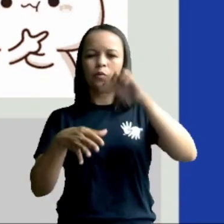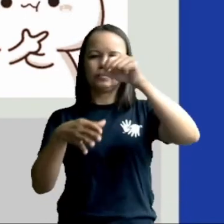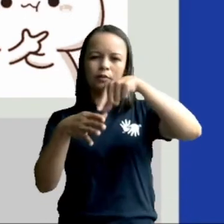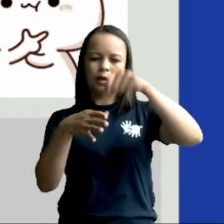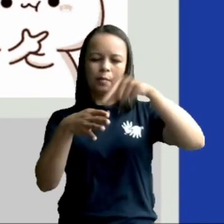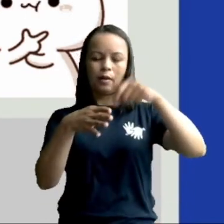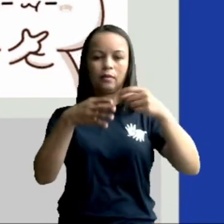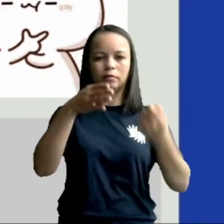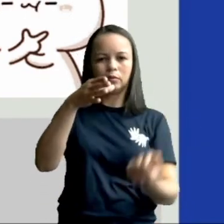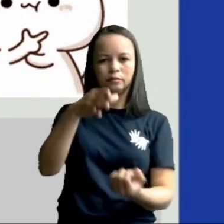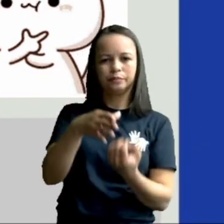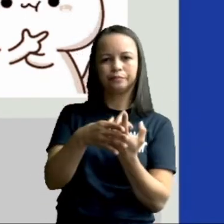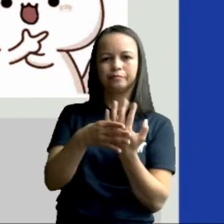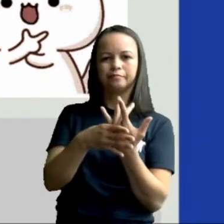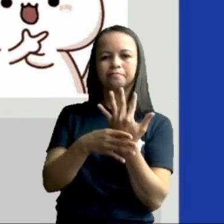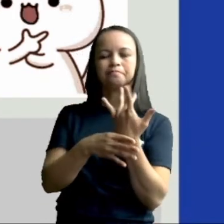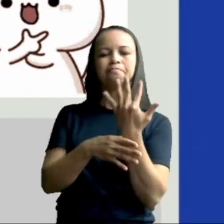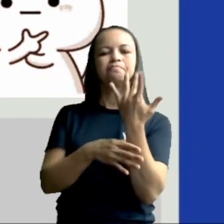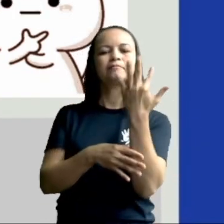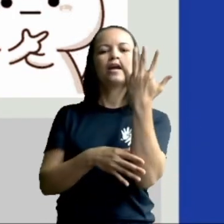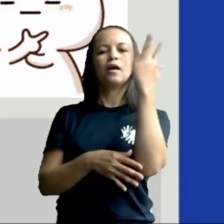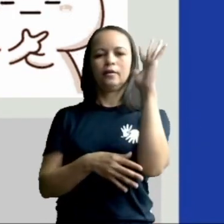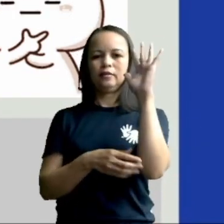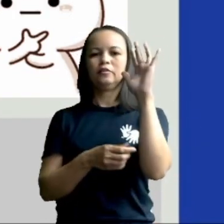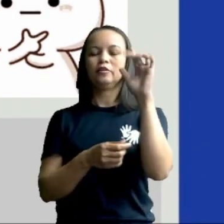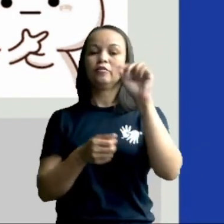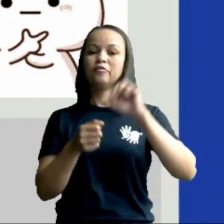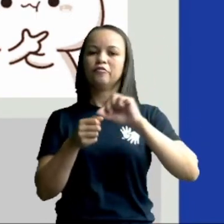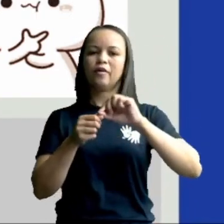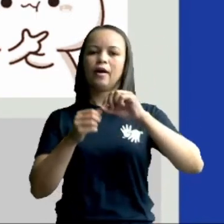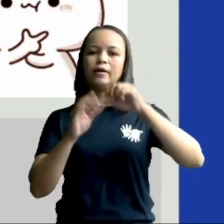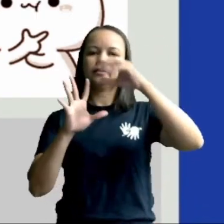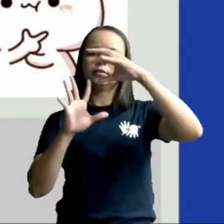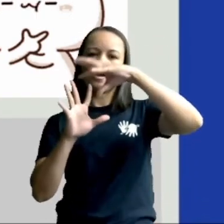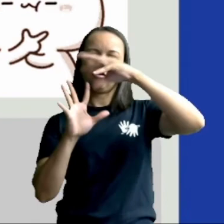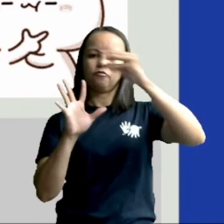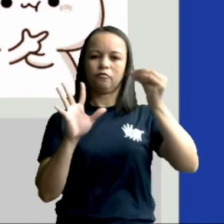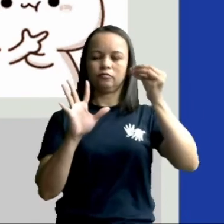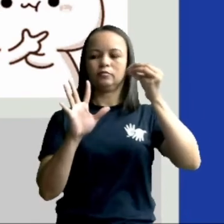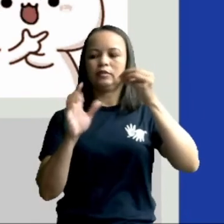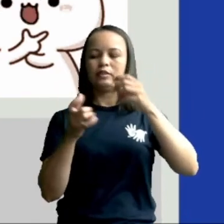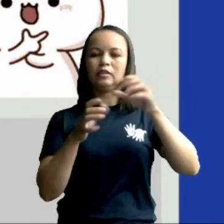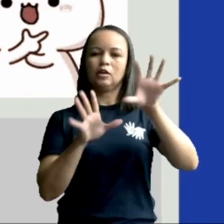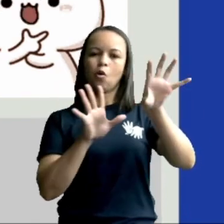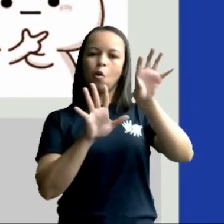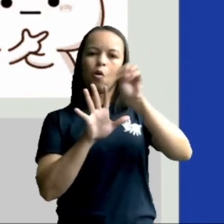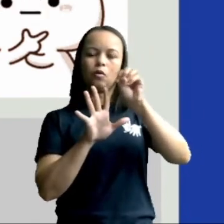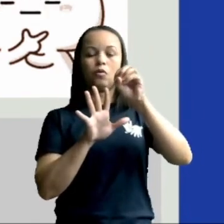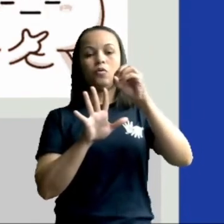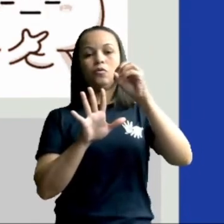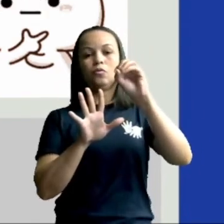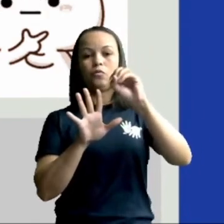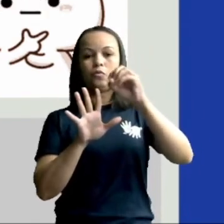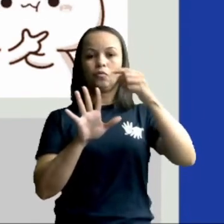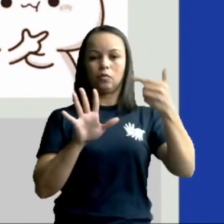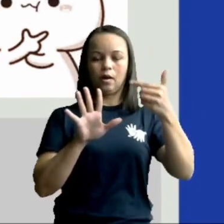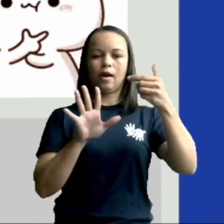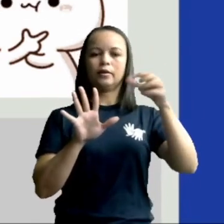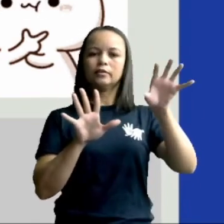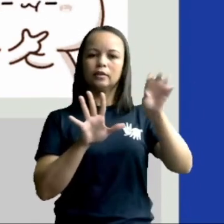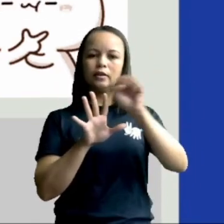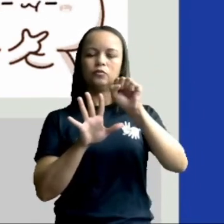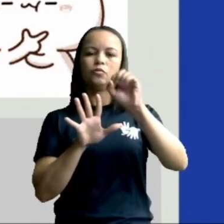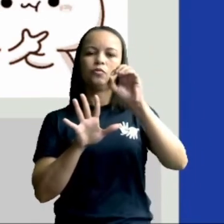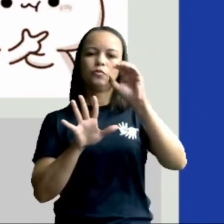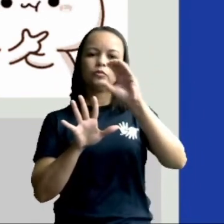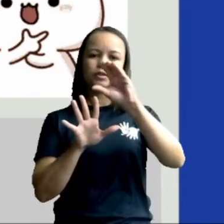transformam em árvores de florestas plantadas, que crescem e fazem a fotossíntese, retirando o carbono do ar e emitindo oxigênio. O carbono